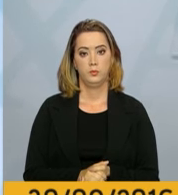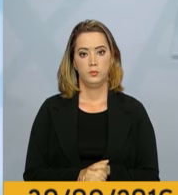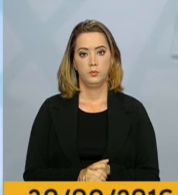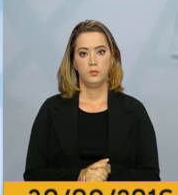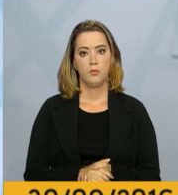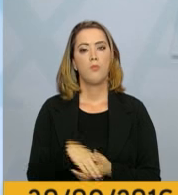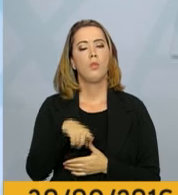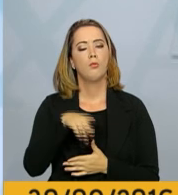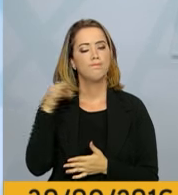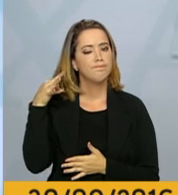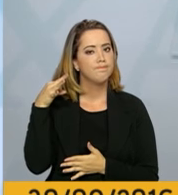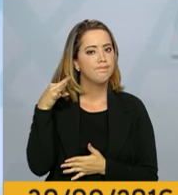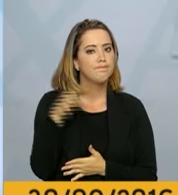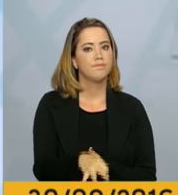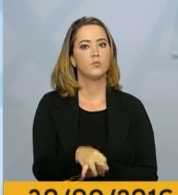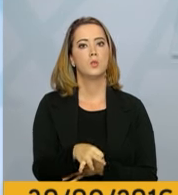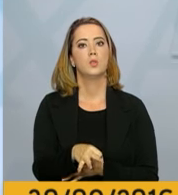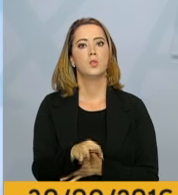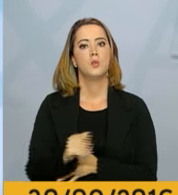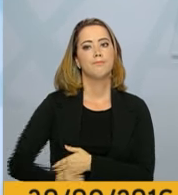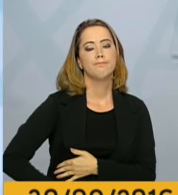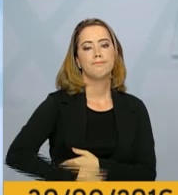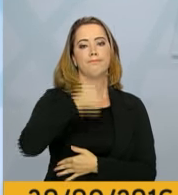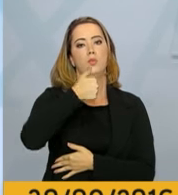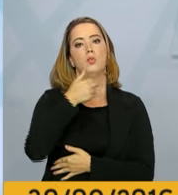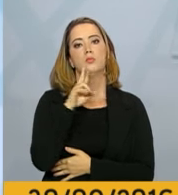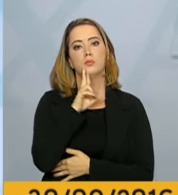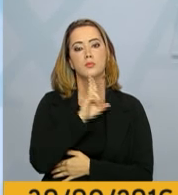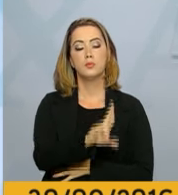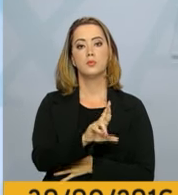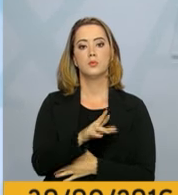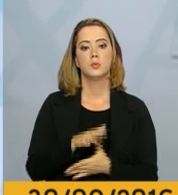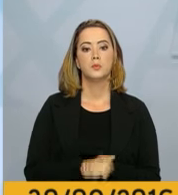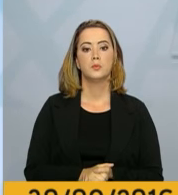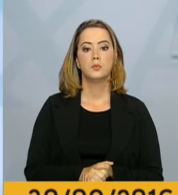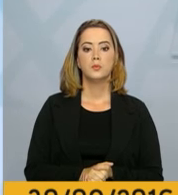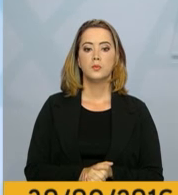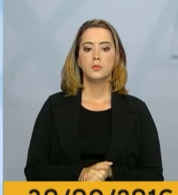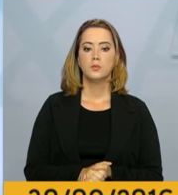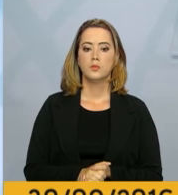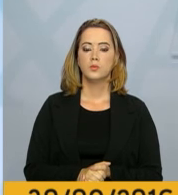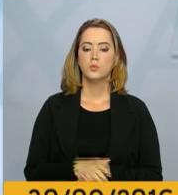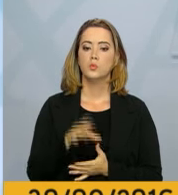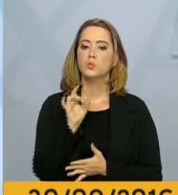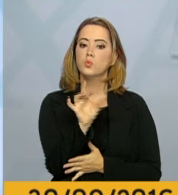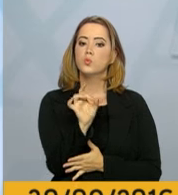e, efetivamente, com os melhores resultados. Não só